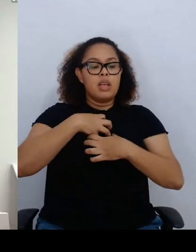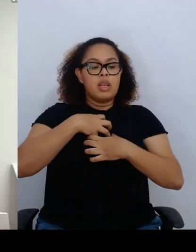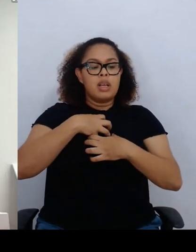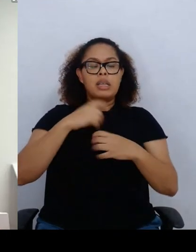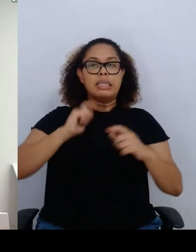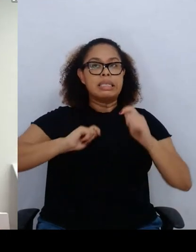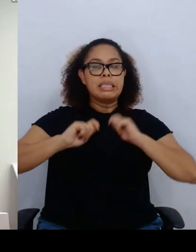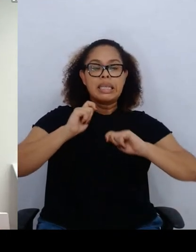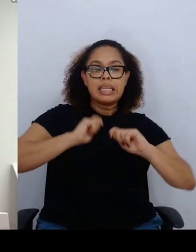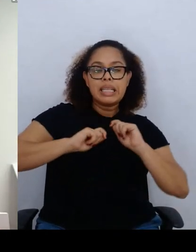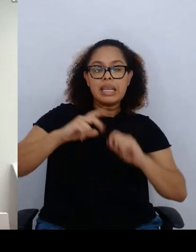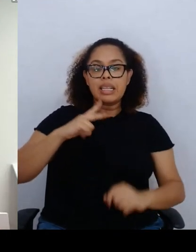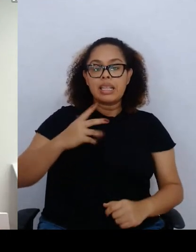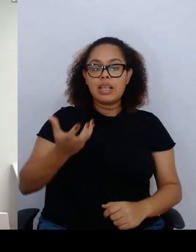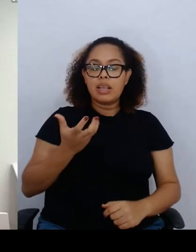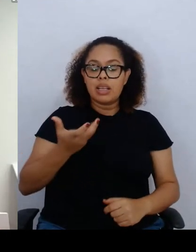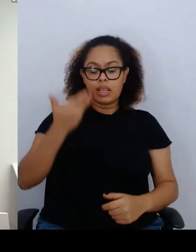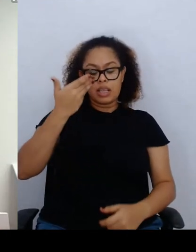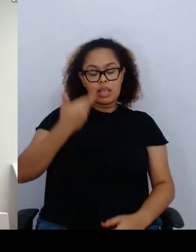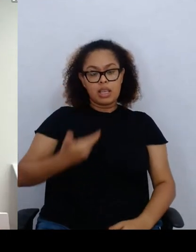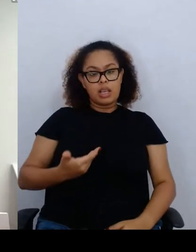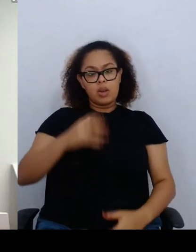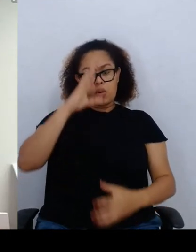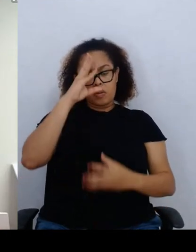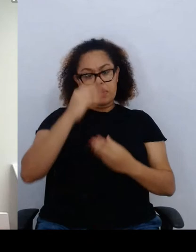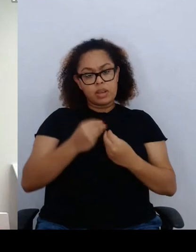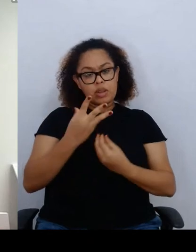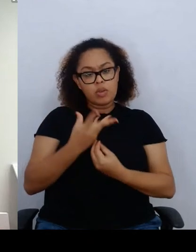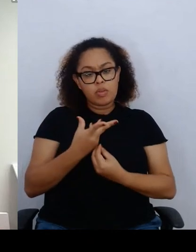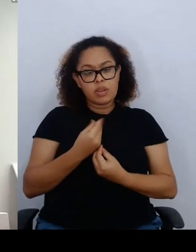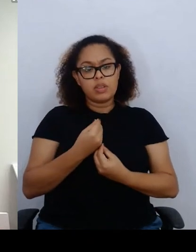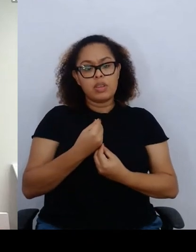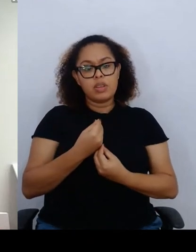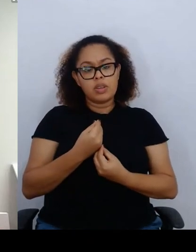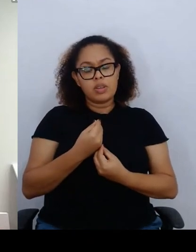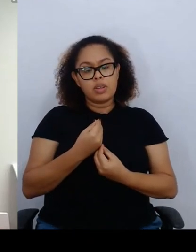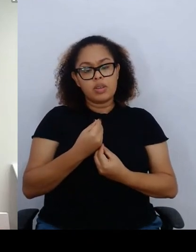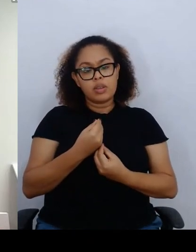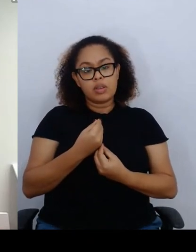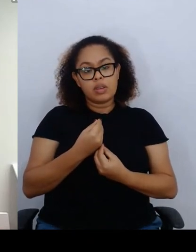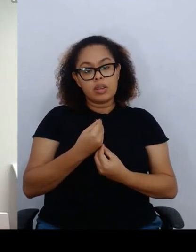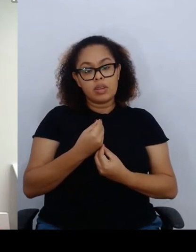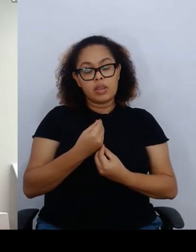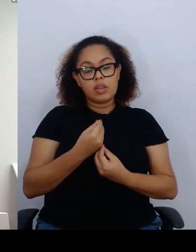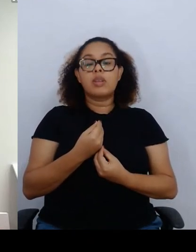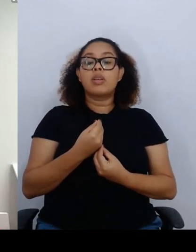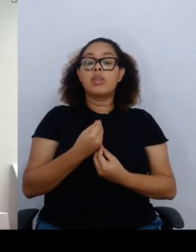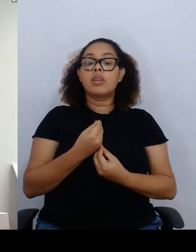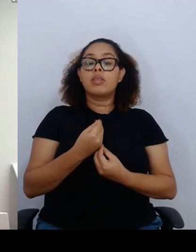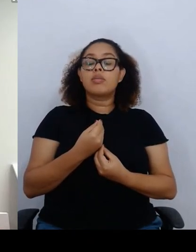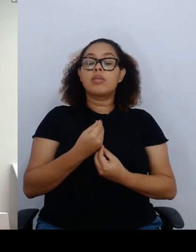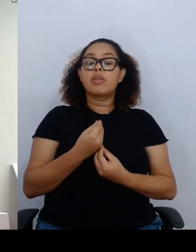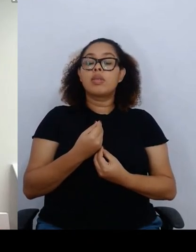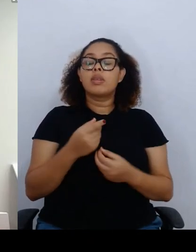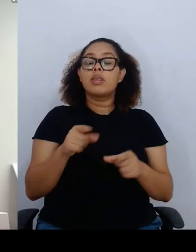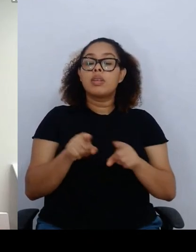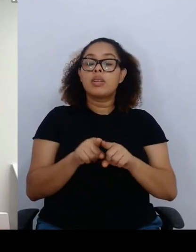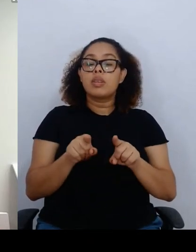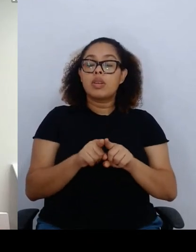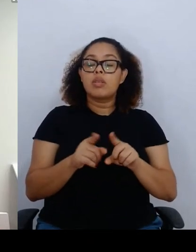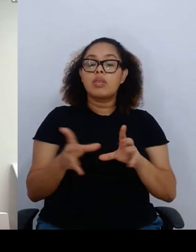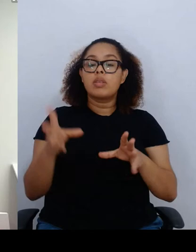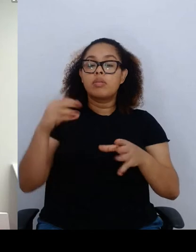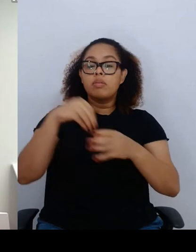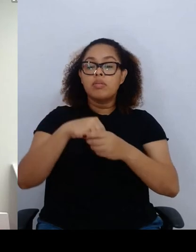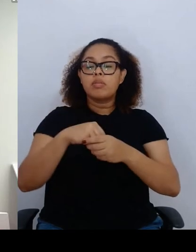eu também queria ser levado a sério como artista o que me trouxe a uma um arcabouço institucional